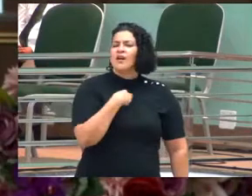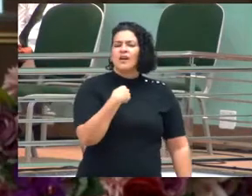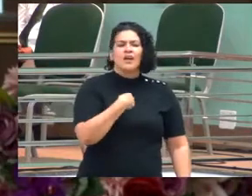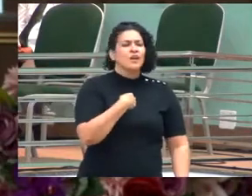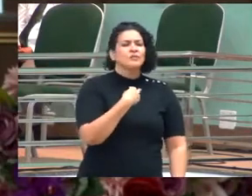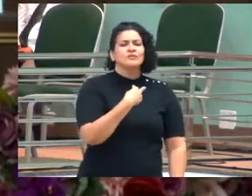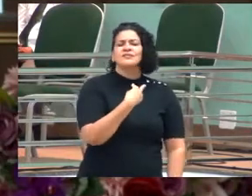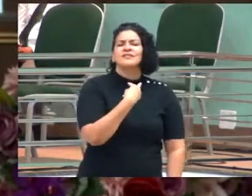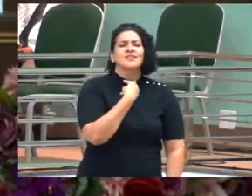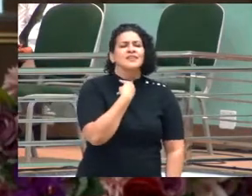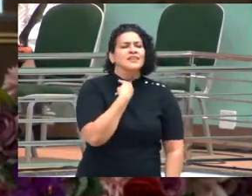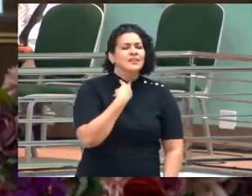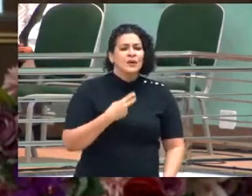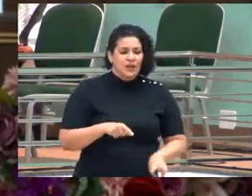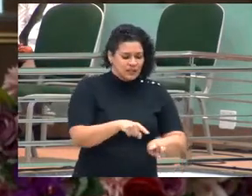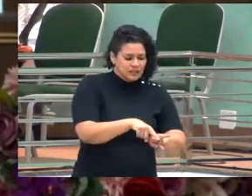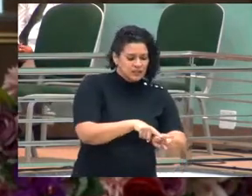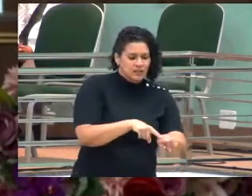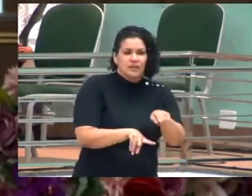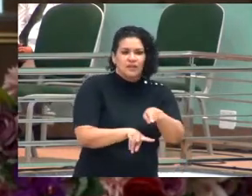as sandálias dos seus pés.